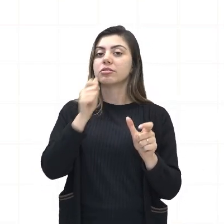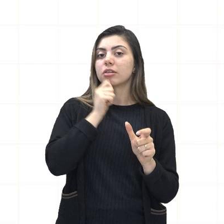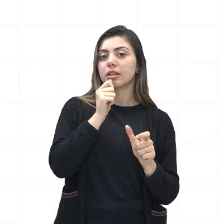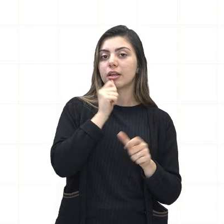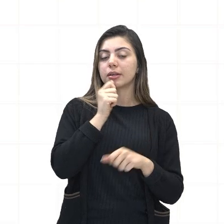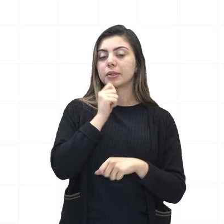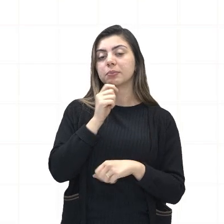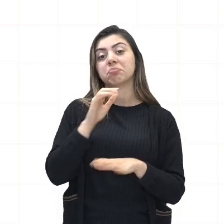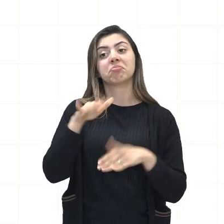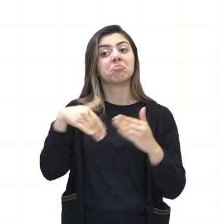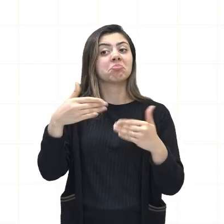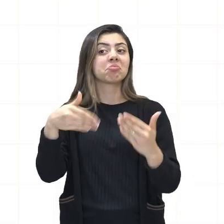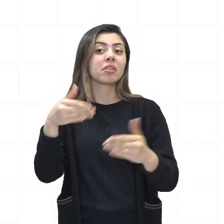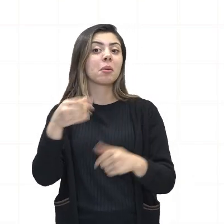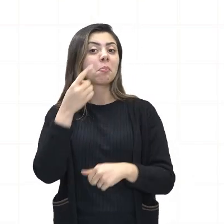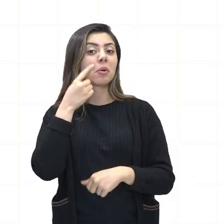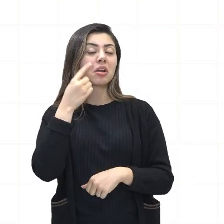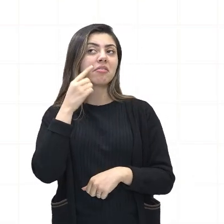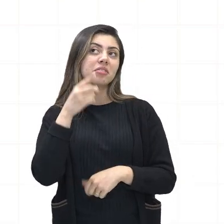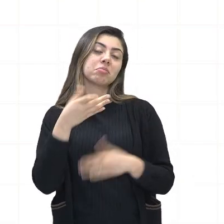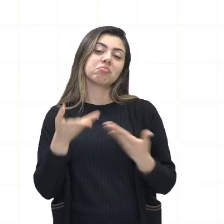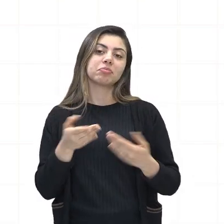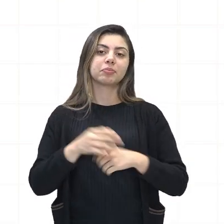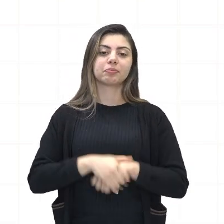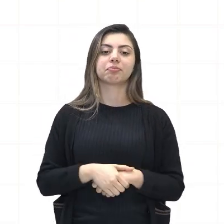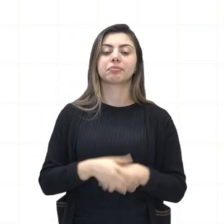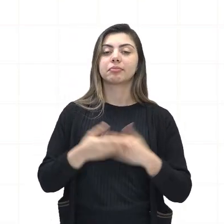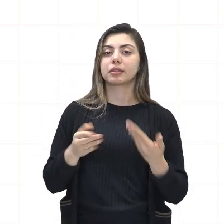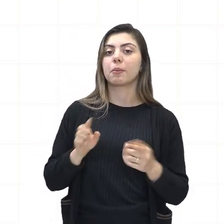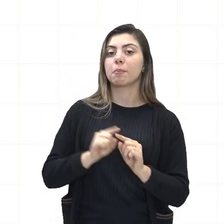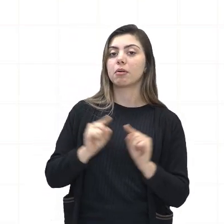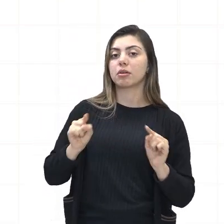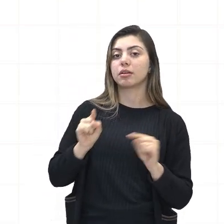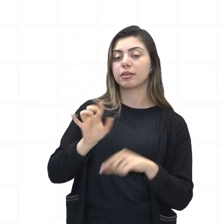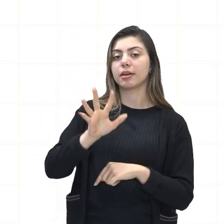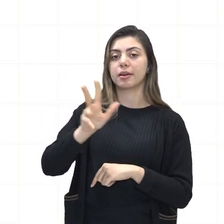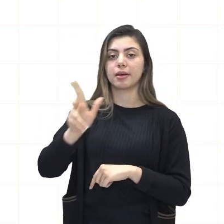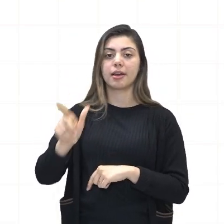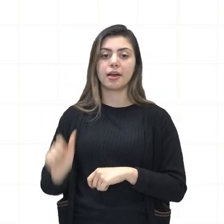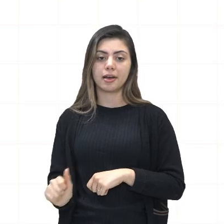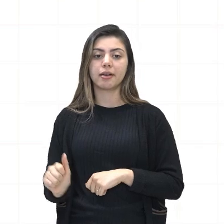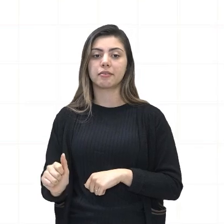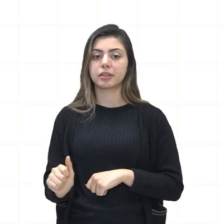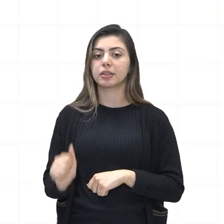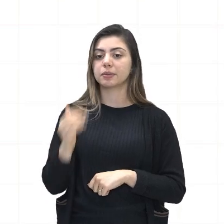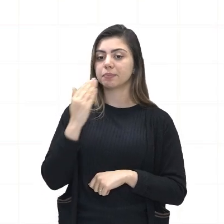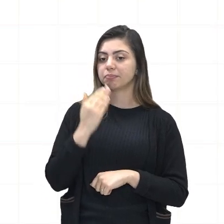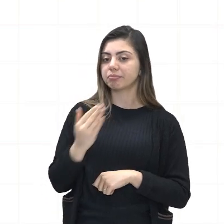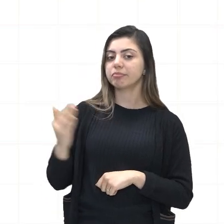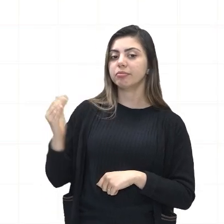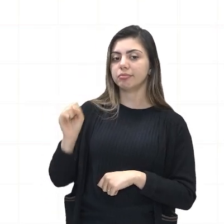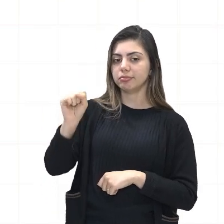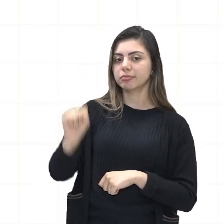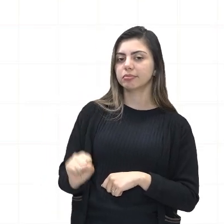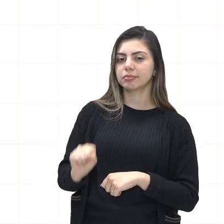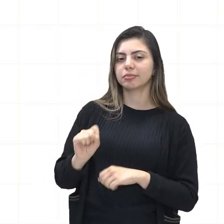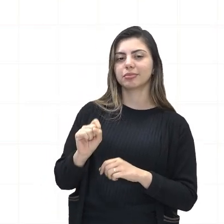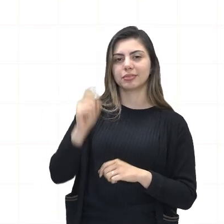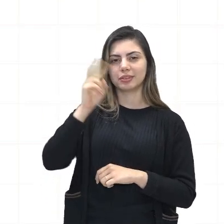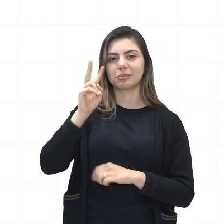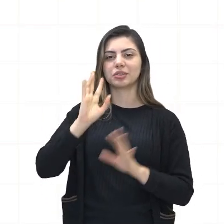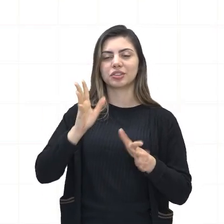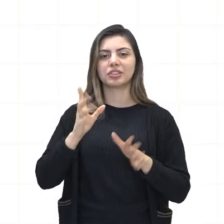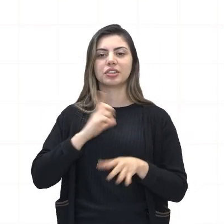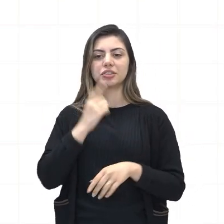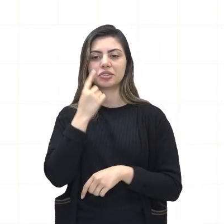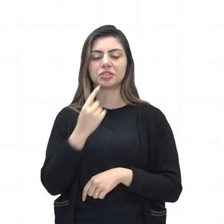está acompanhando, né, vendo o que vai acontecer. Mas a África Setentrional, como a gente vai ver na próxima tela, a gente viu uma imagem do Egito ainda agora, e agora a gente